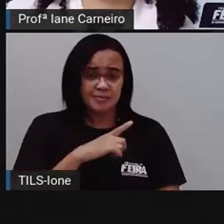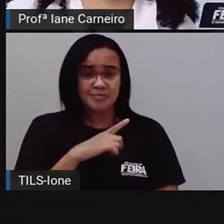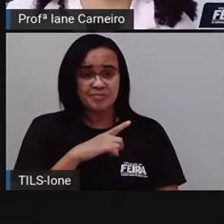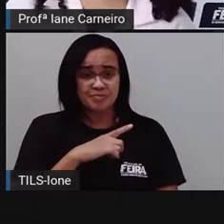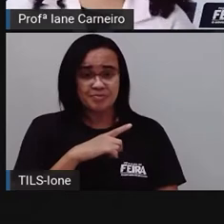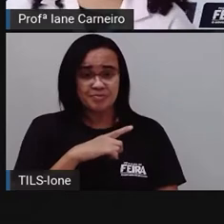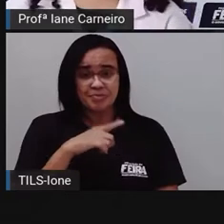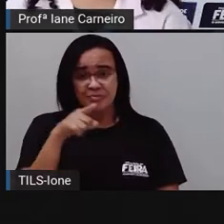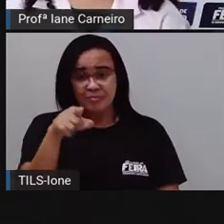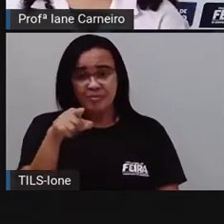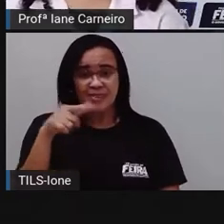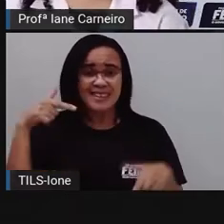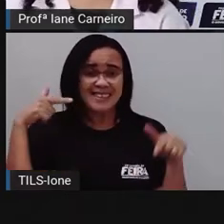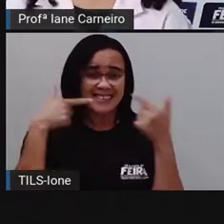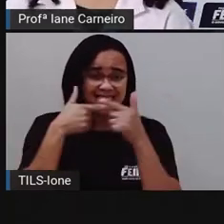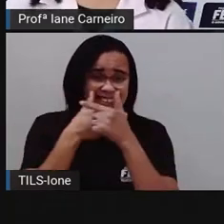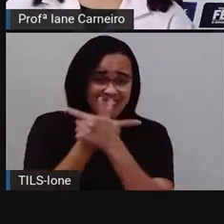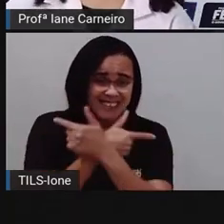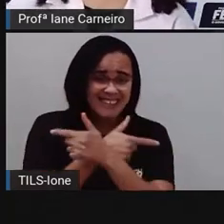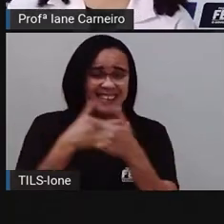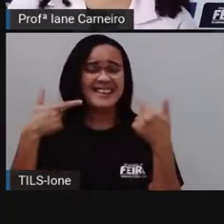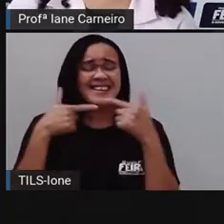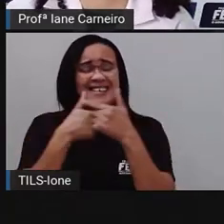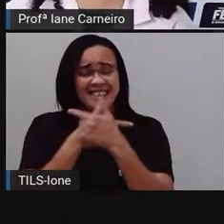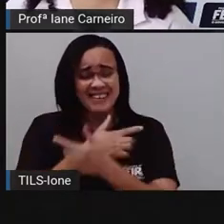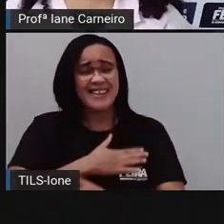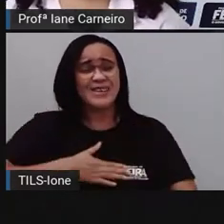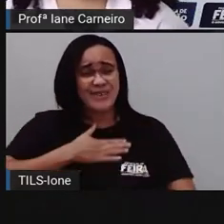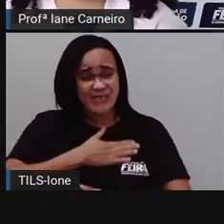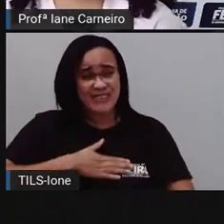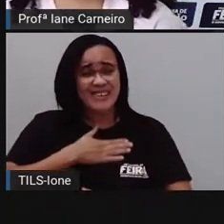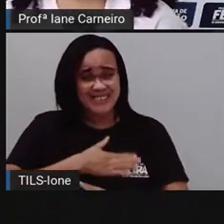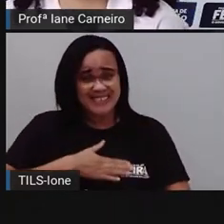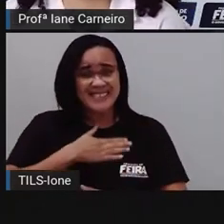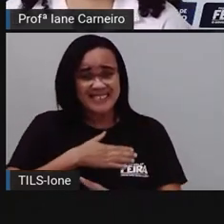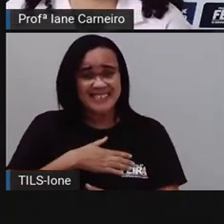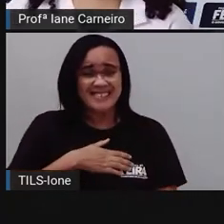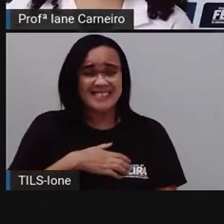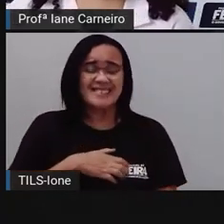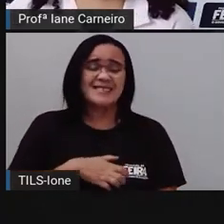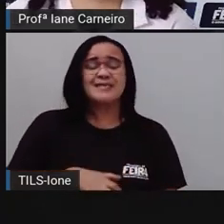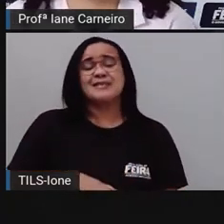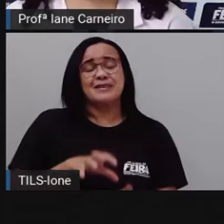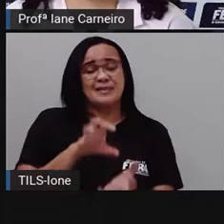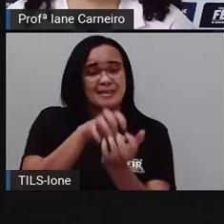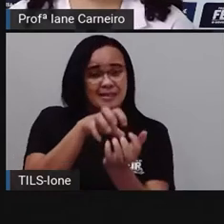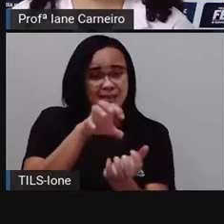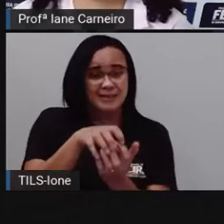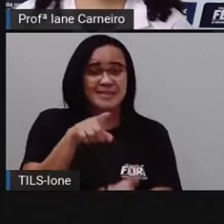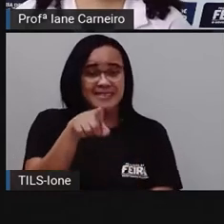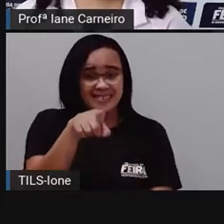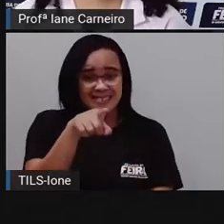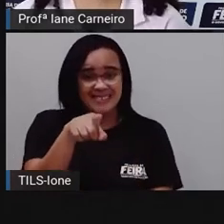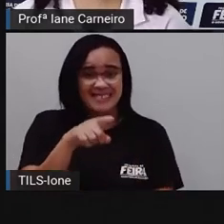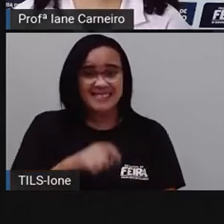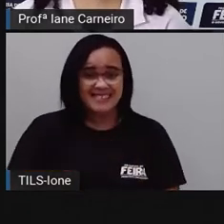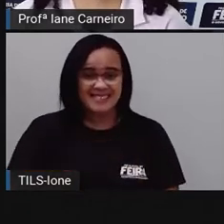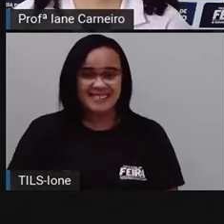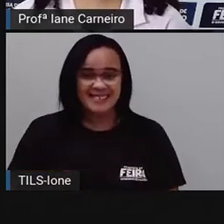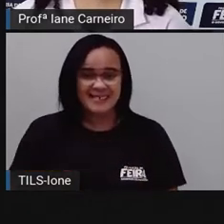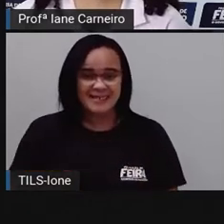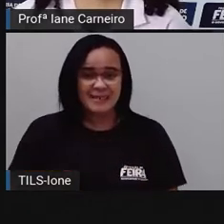Uma hiena bem-humorada, ha, ha, ha. E o hipopótamo Horácio.